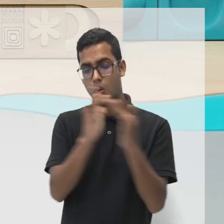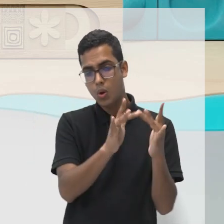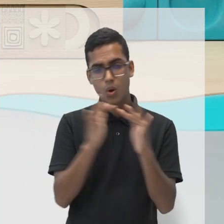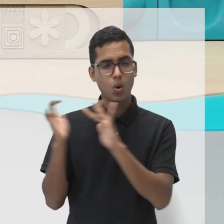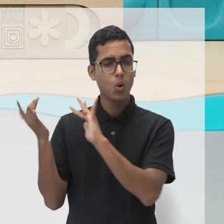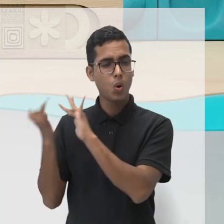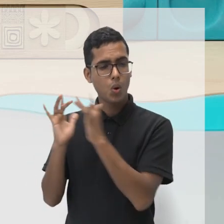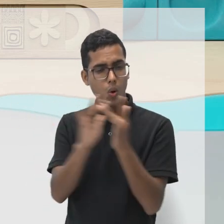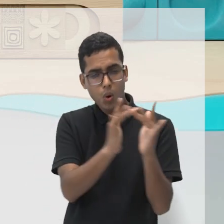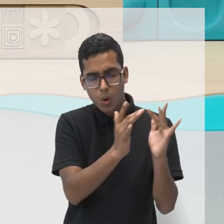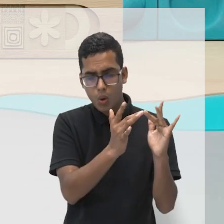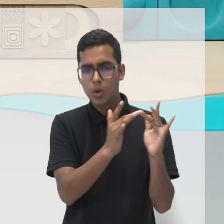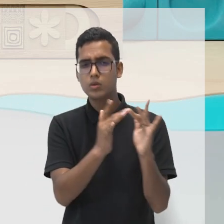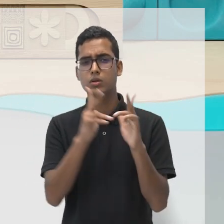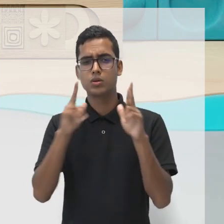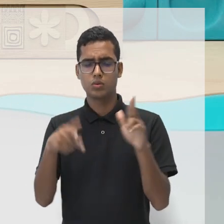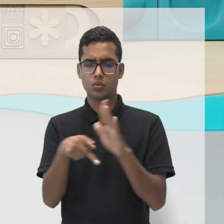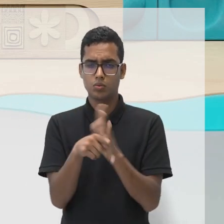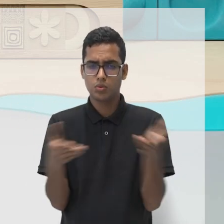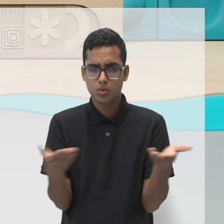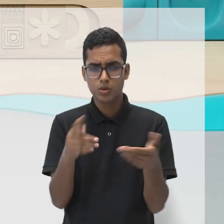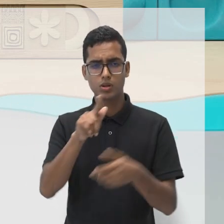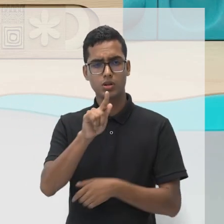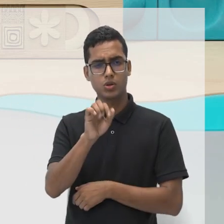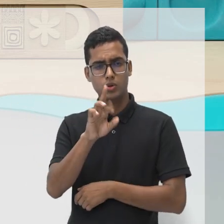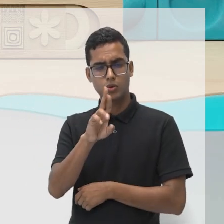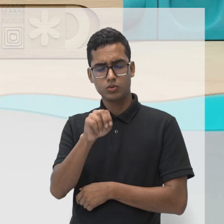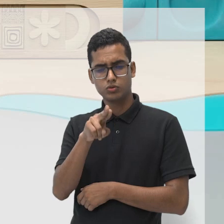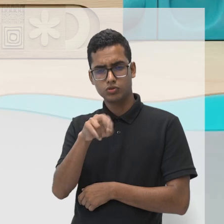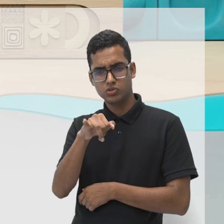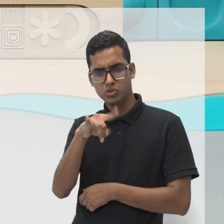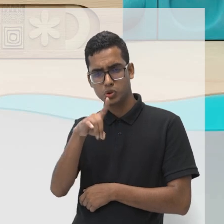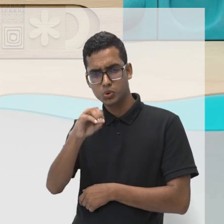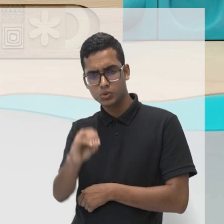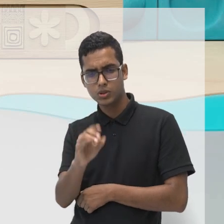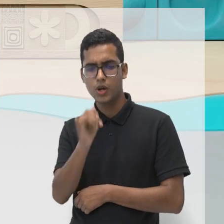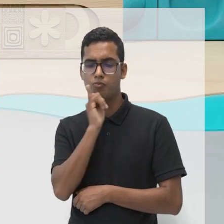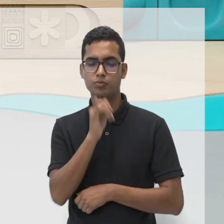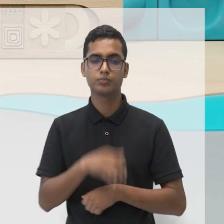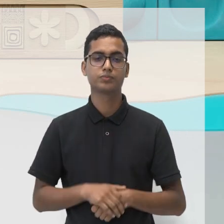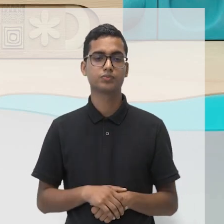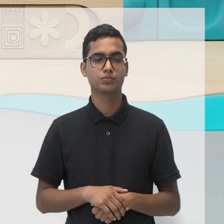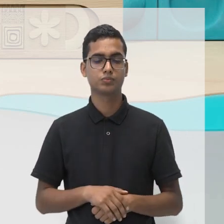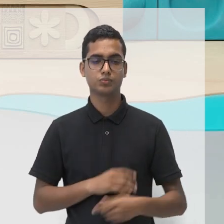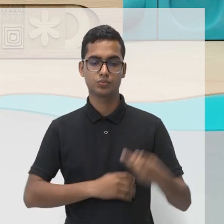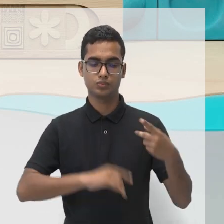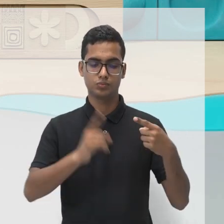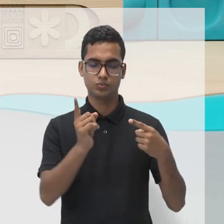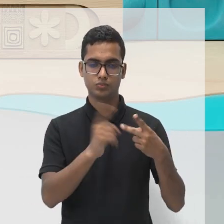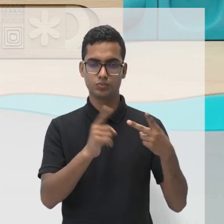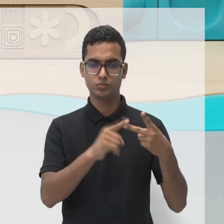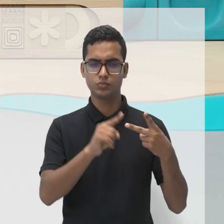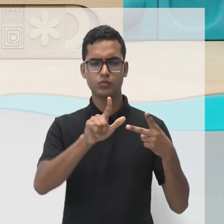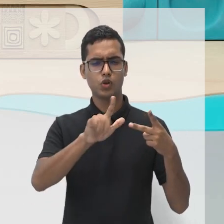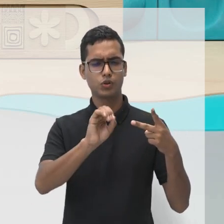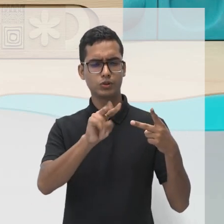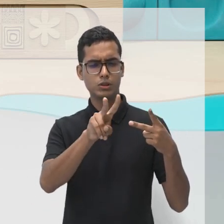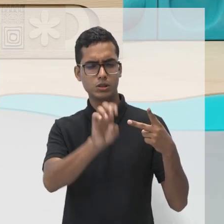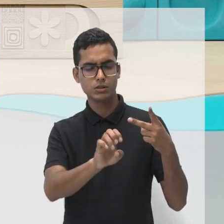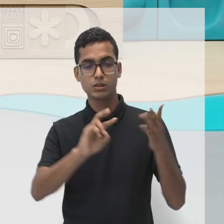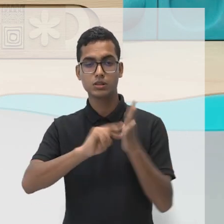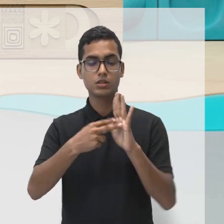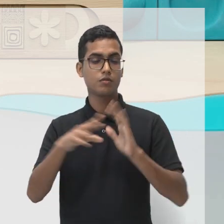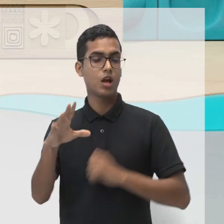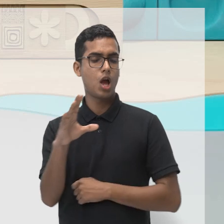ele não vai passar essa ideia de gerúndio como nós temos na língua portuguesa. Por exemplo, o verbo love significa amar,